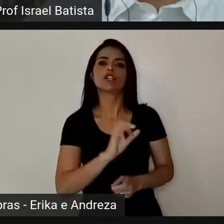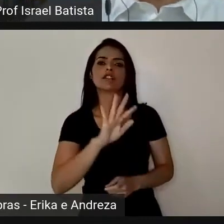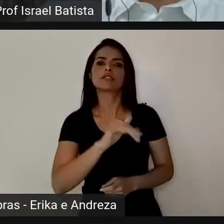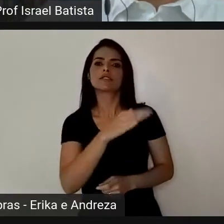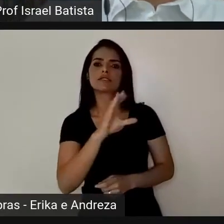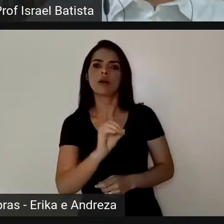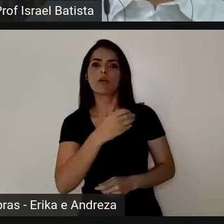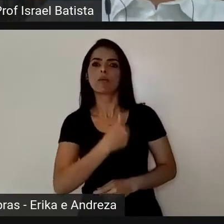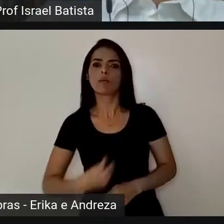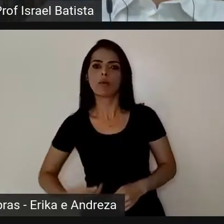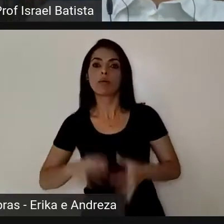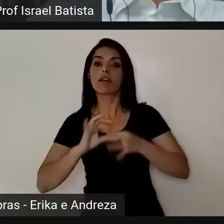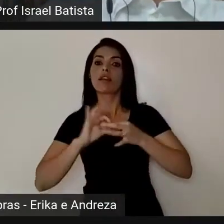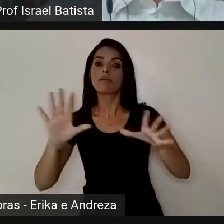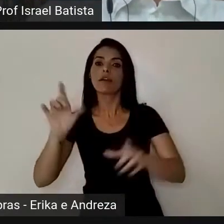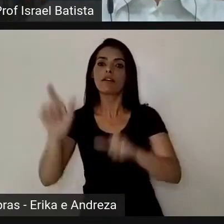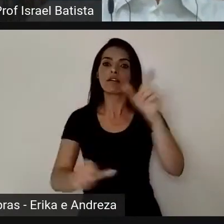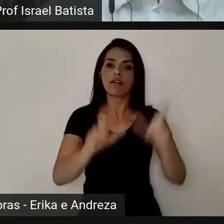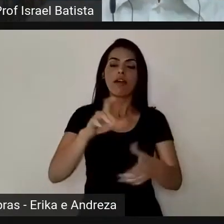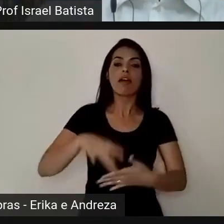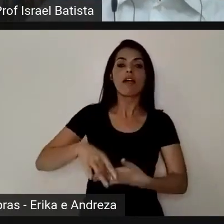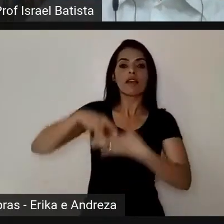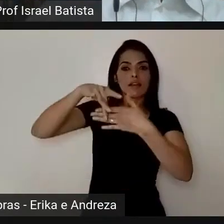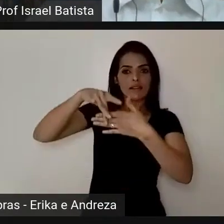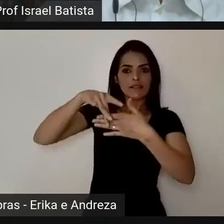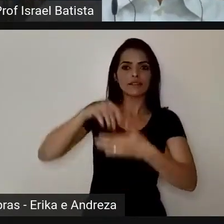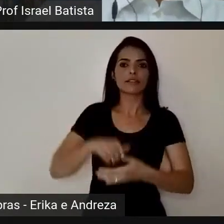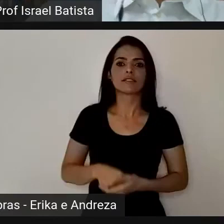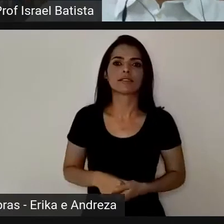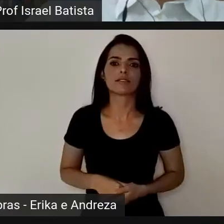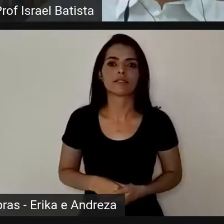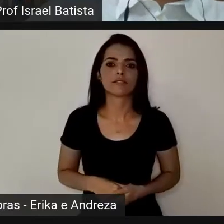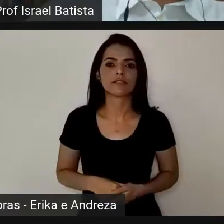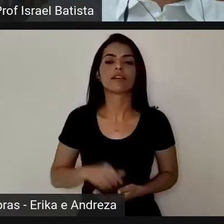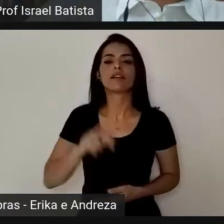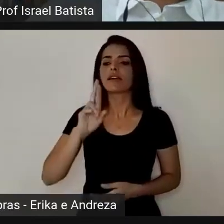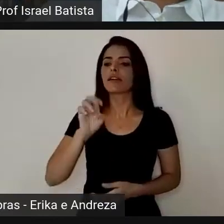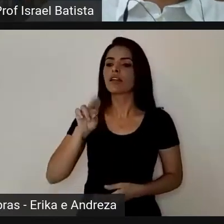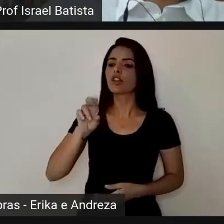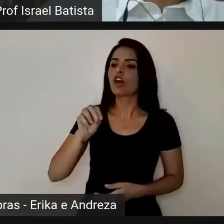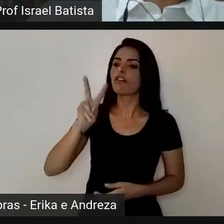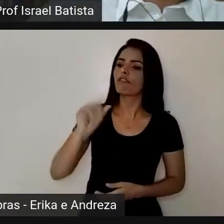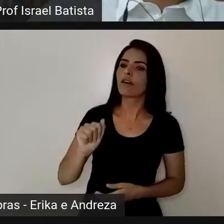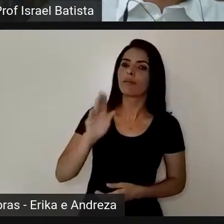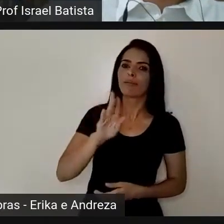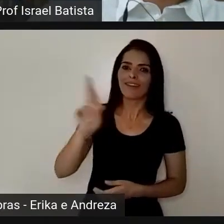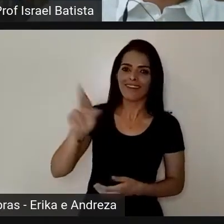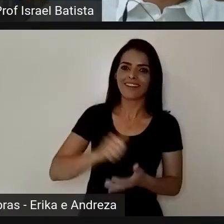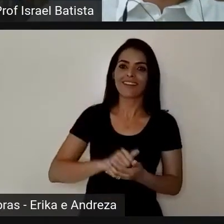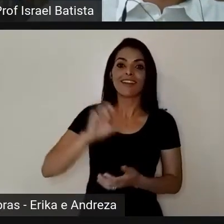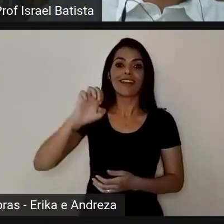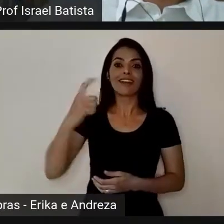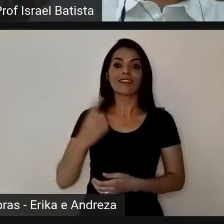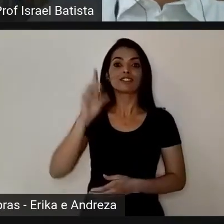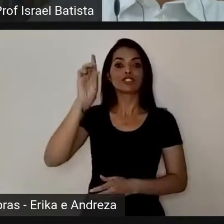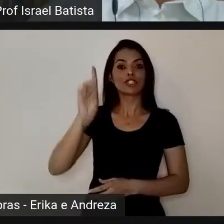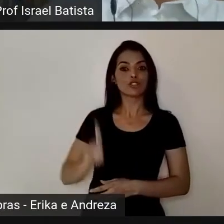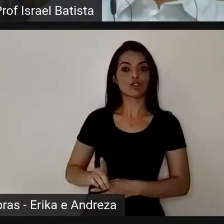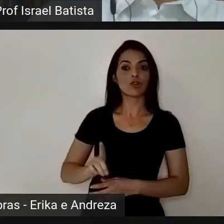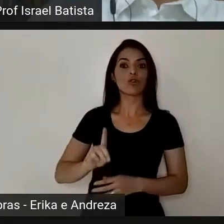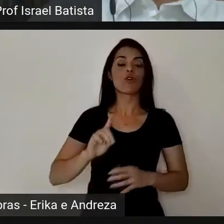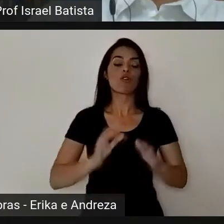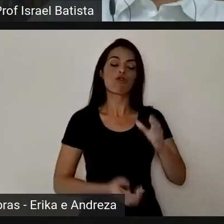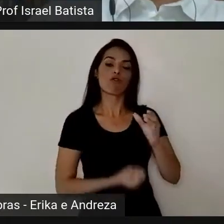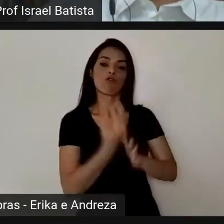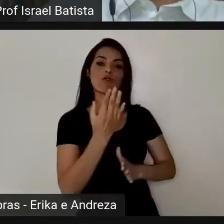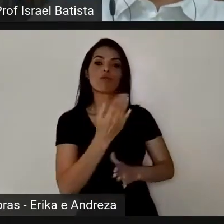individuais. É líder do Livres, RAPES e Renova BR. Foi diretor executivo da Fundação Estudar e presidiu a